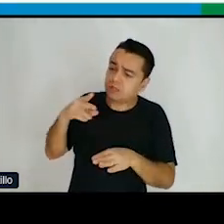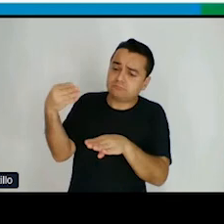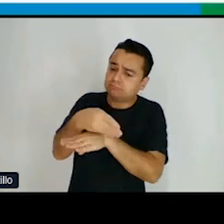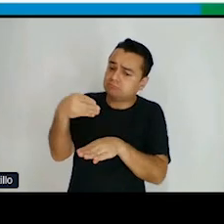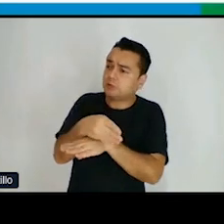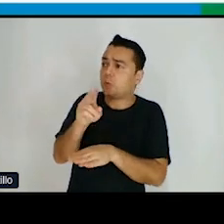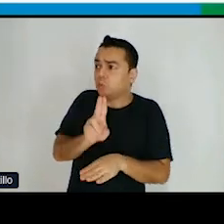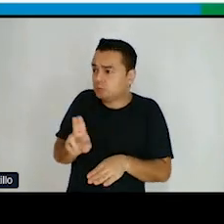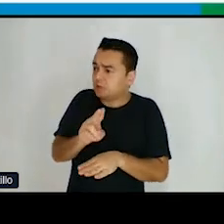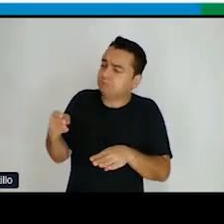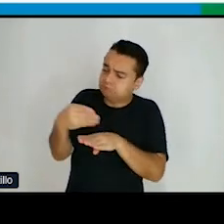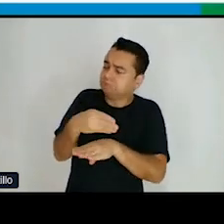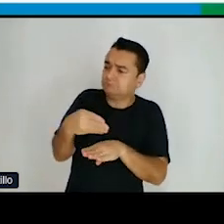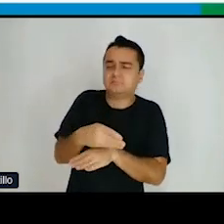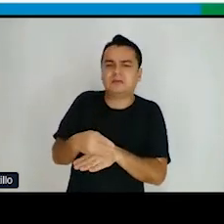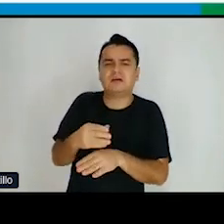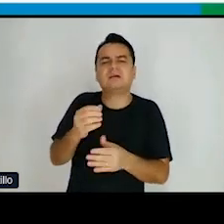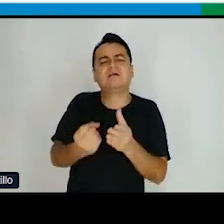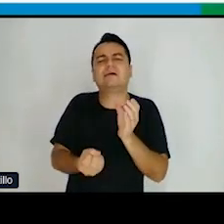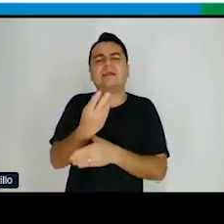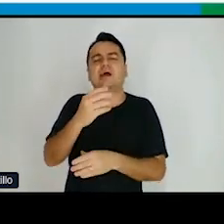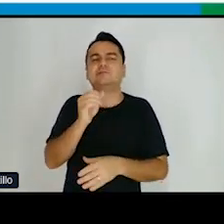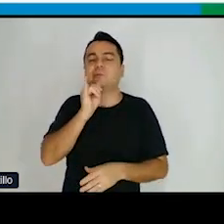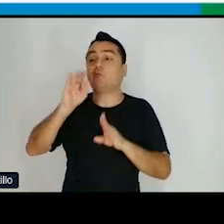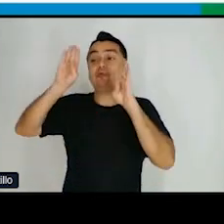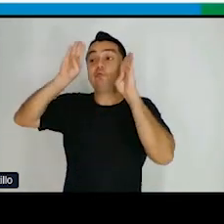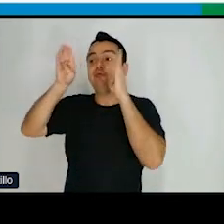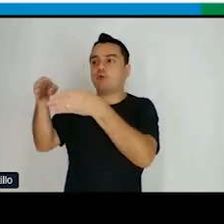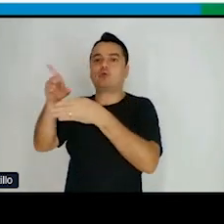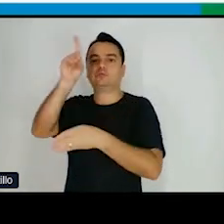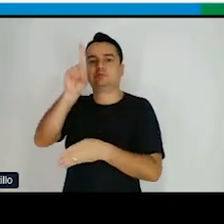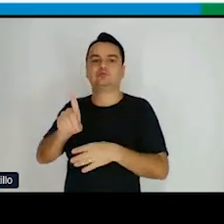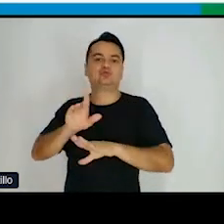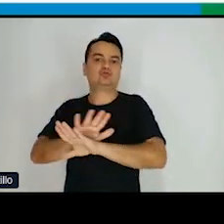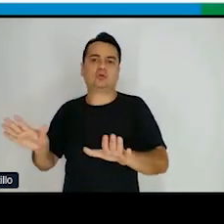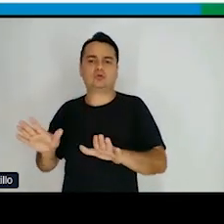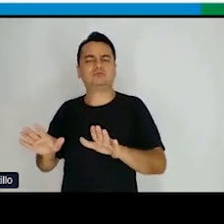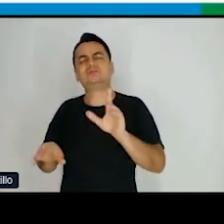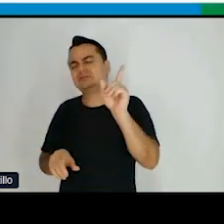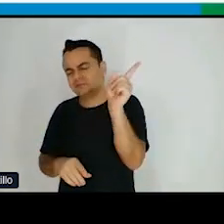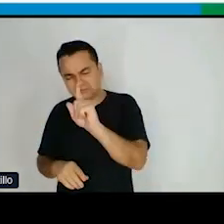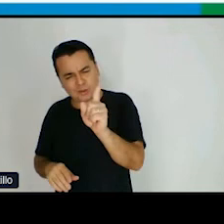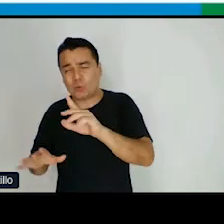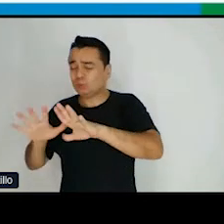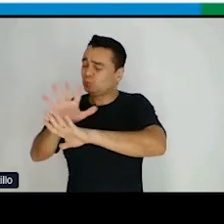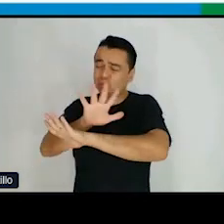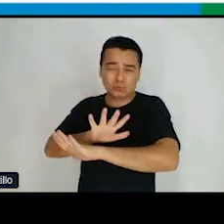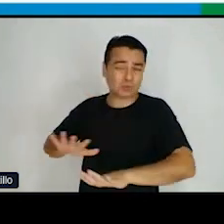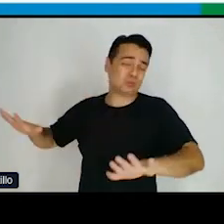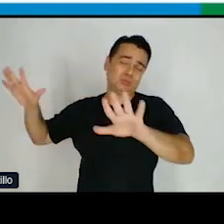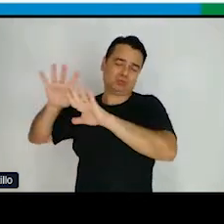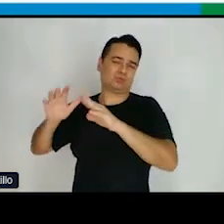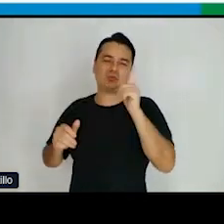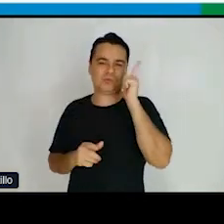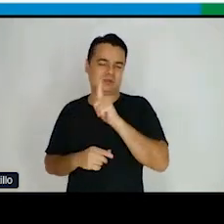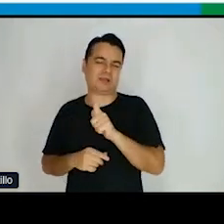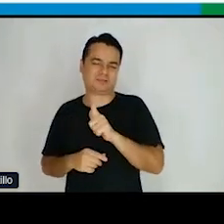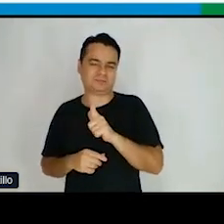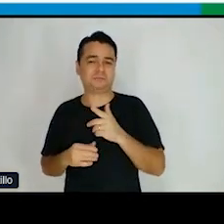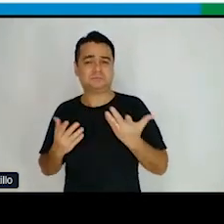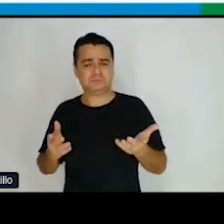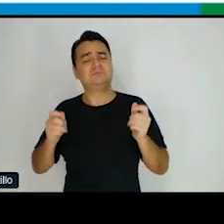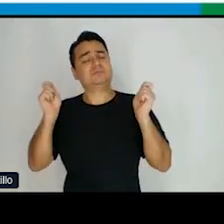você criar um produto apenas para a pessoa com deficiência, é você criar um produto para que todos utilizem, né? Então, isso